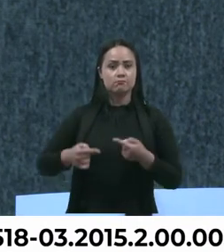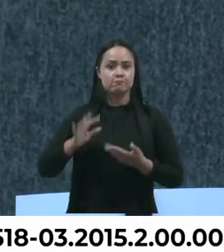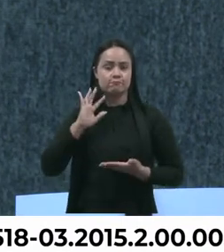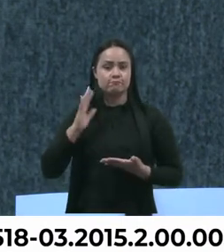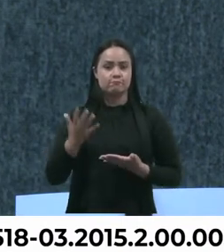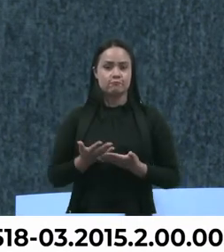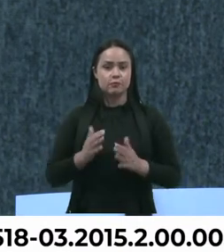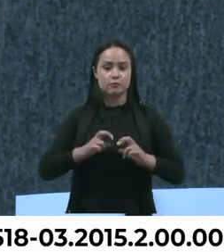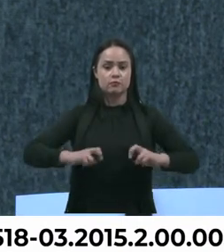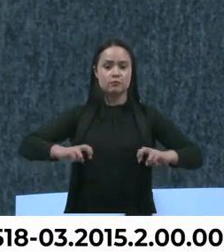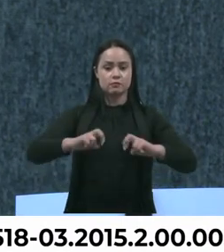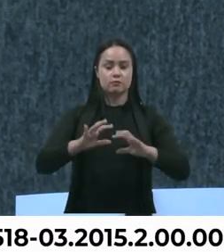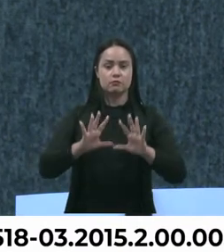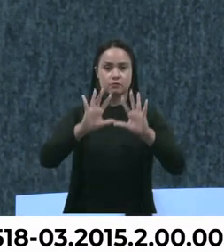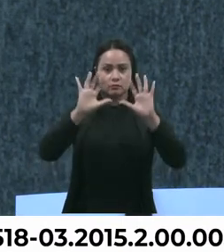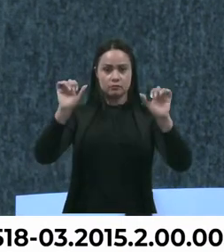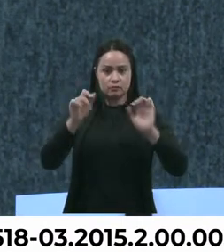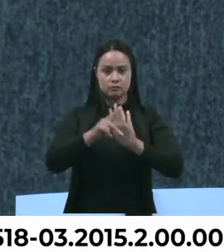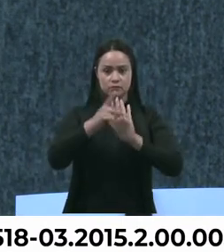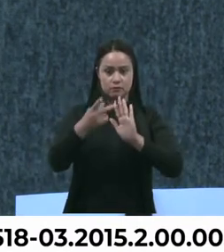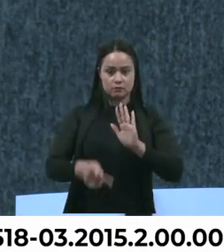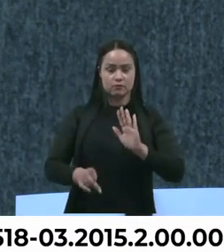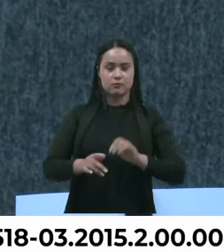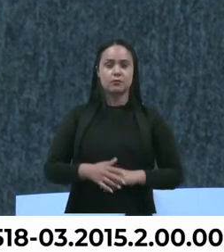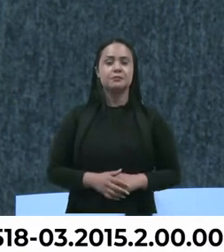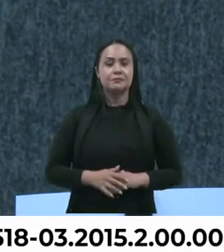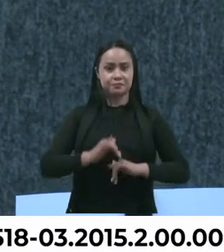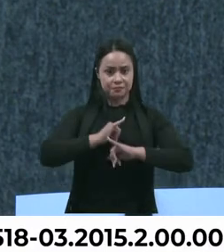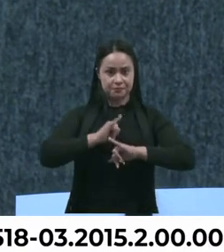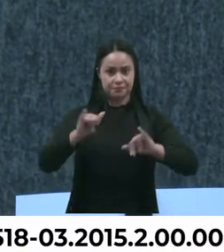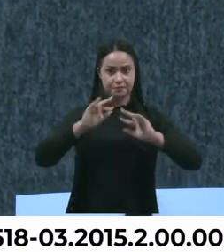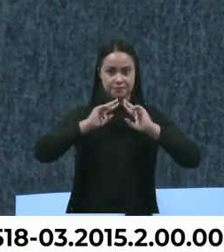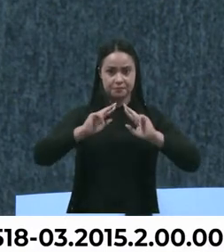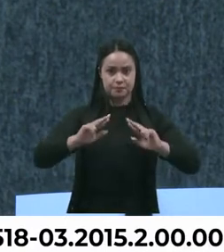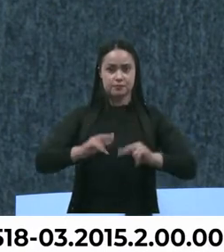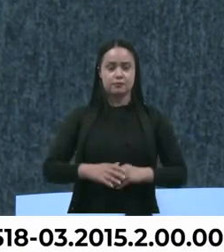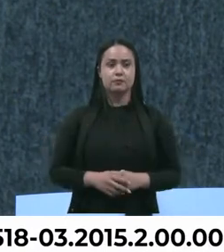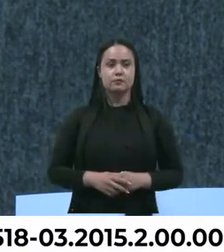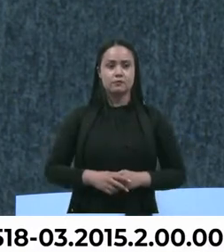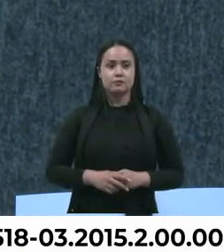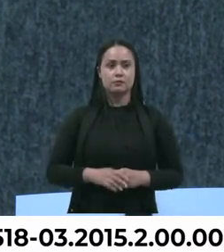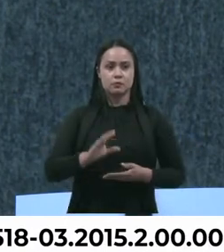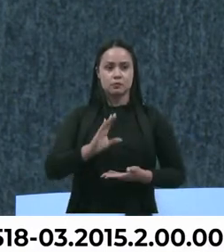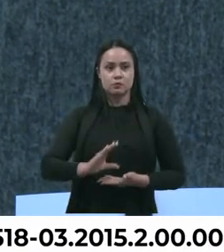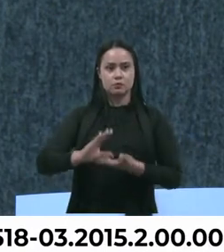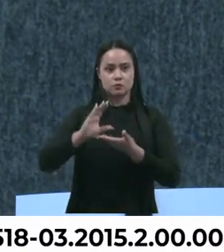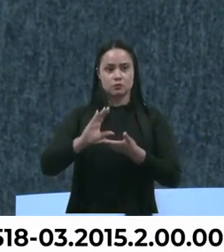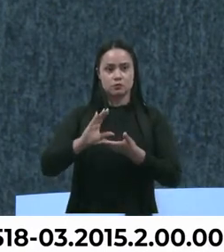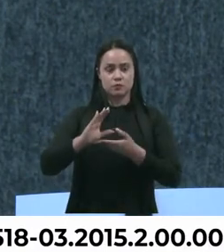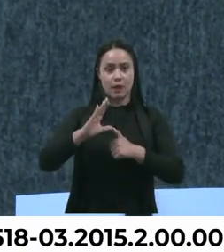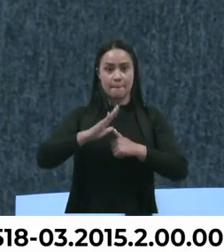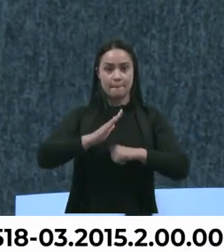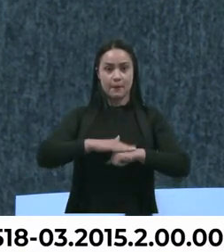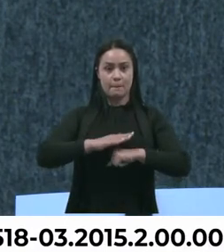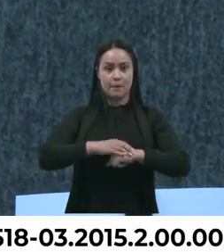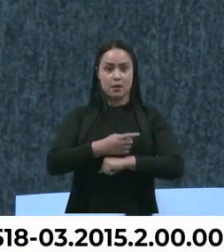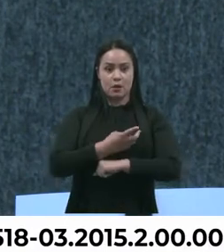decisão colegiada do Tribunal de Origem. Proclamo o resultado. O Conselho, por